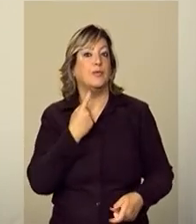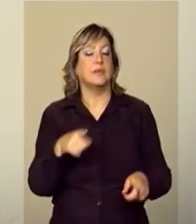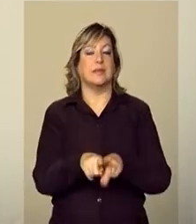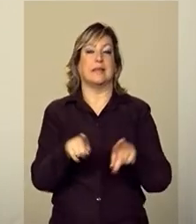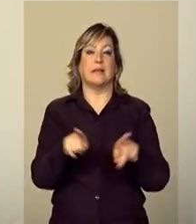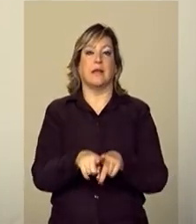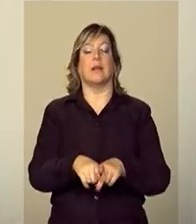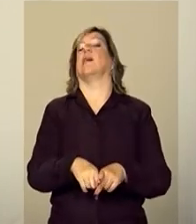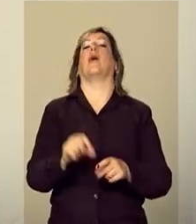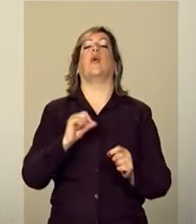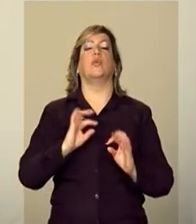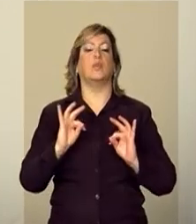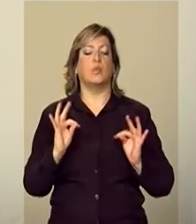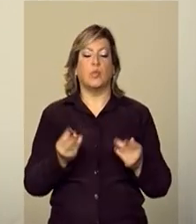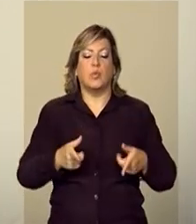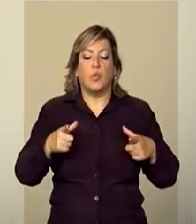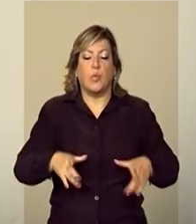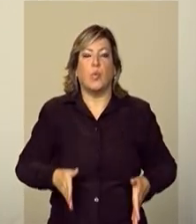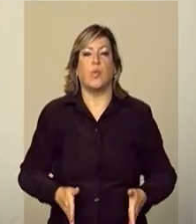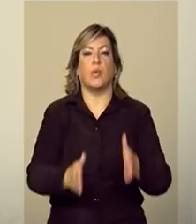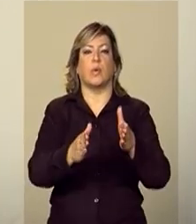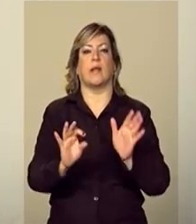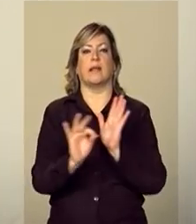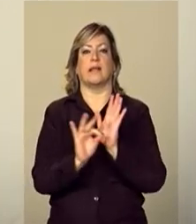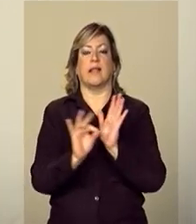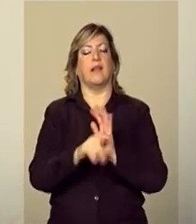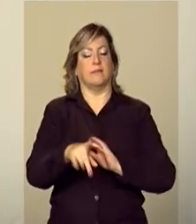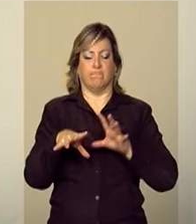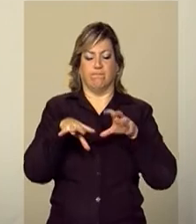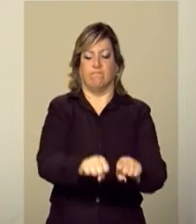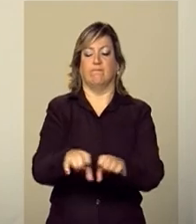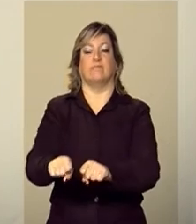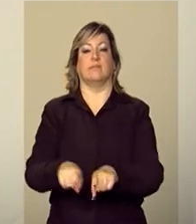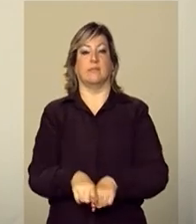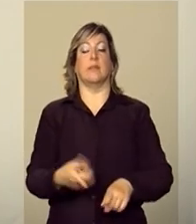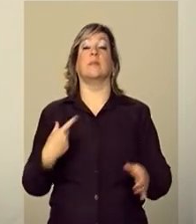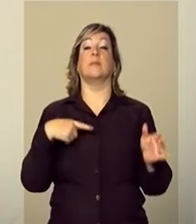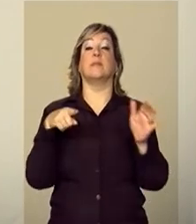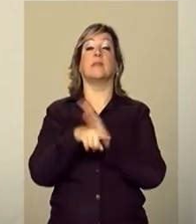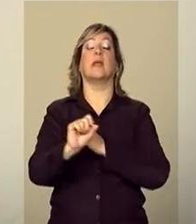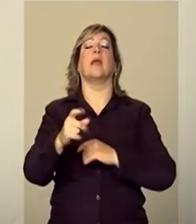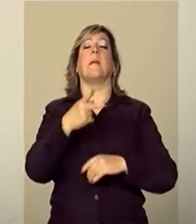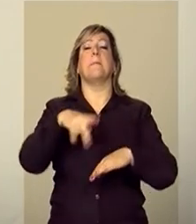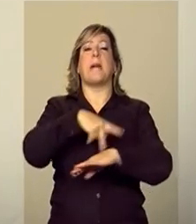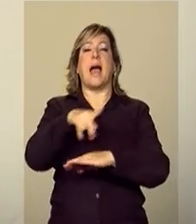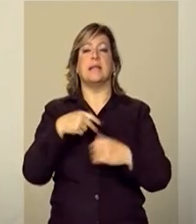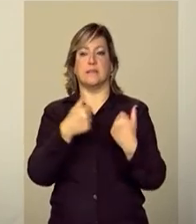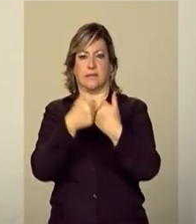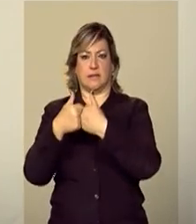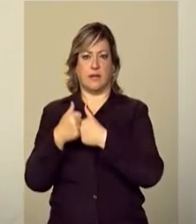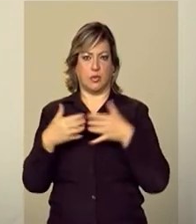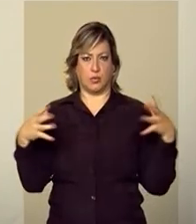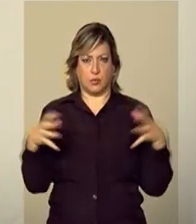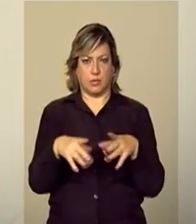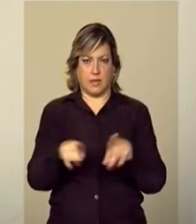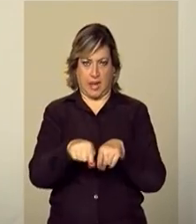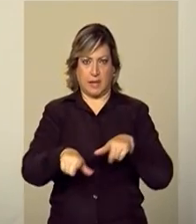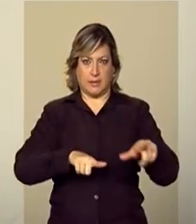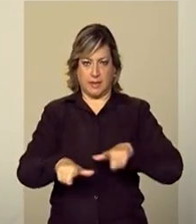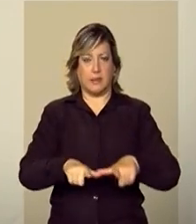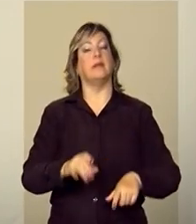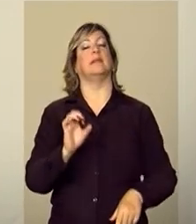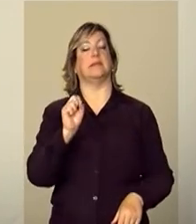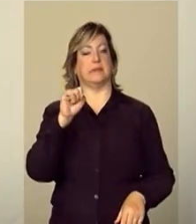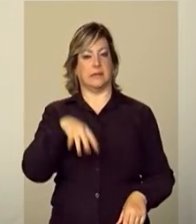usadas pelo tráfico os países vizinhos também participam dessas operações olha Luciano participam Sim nós